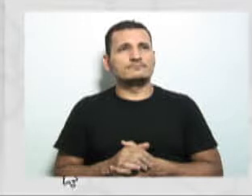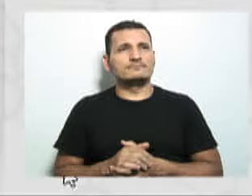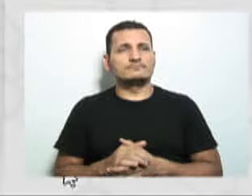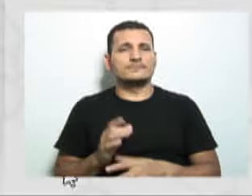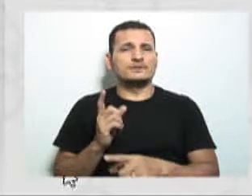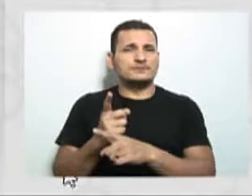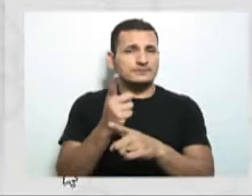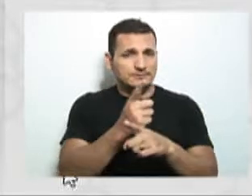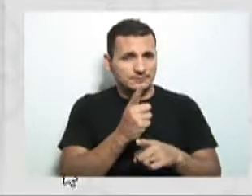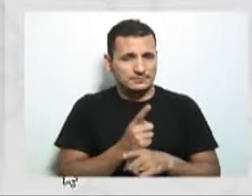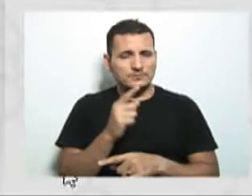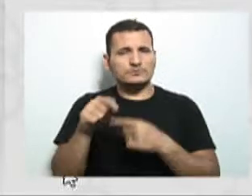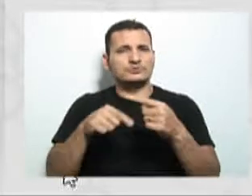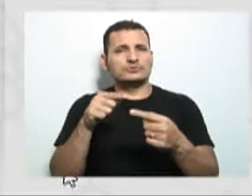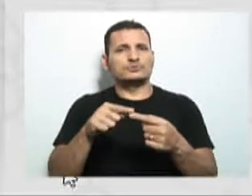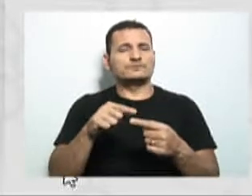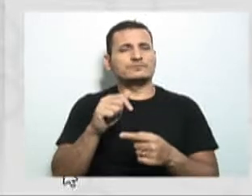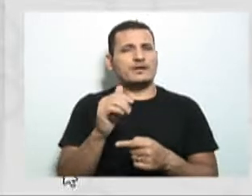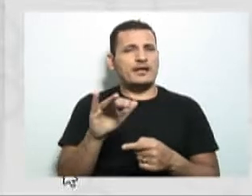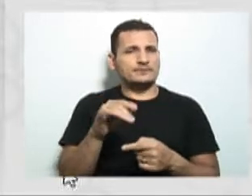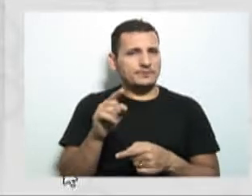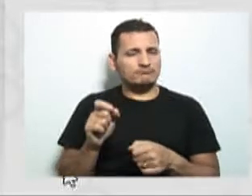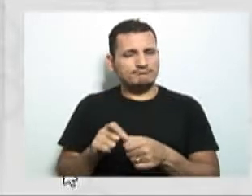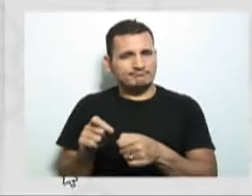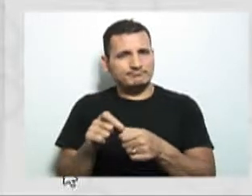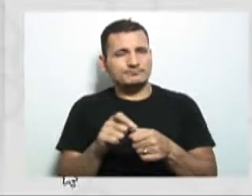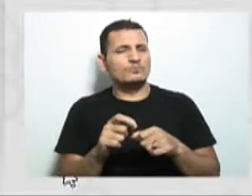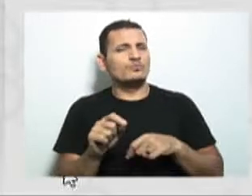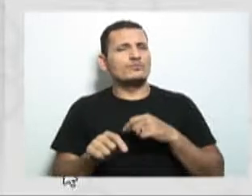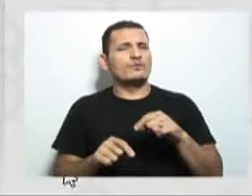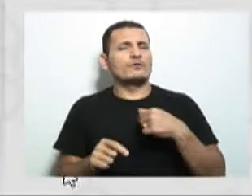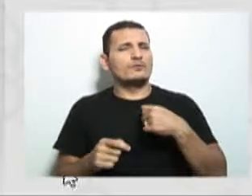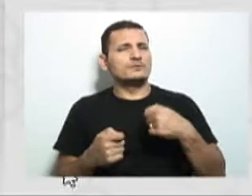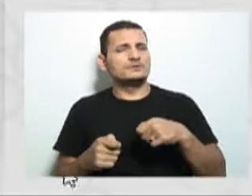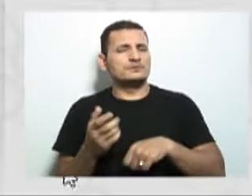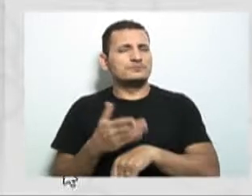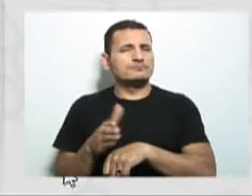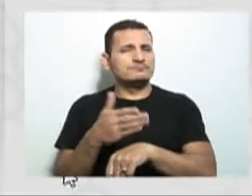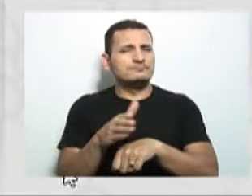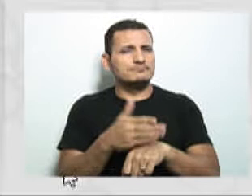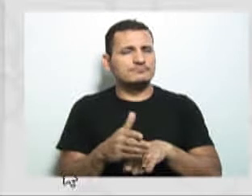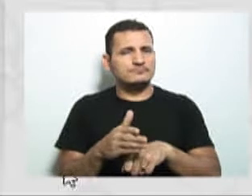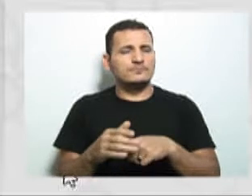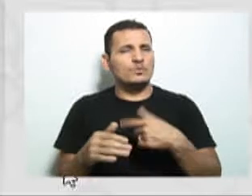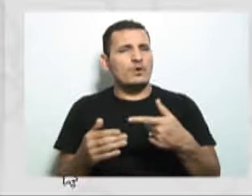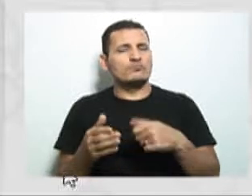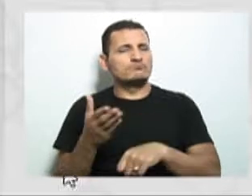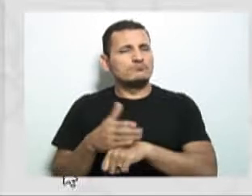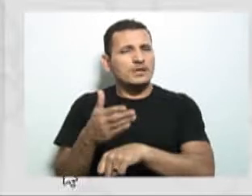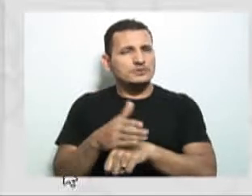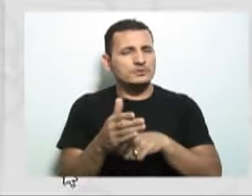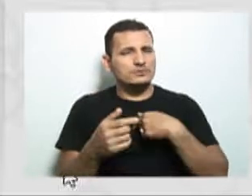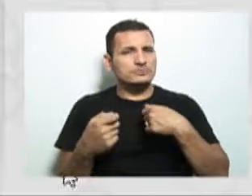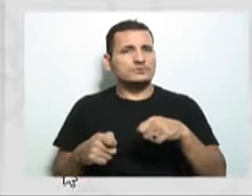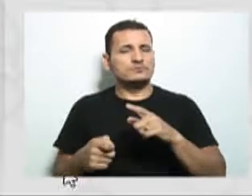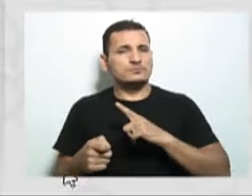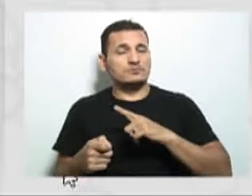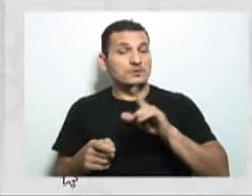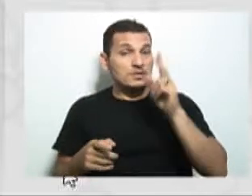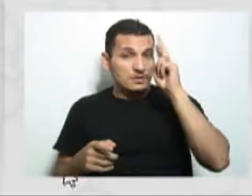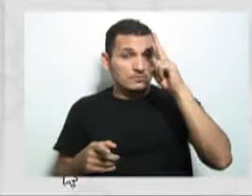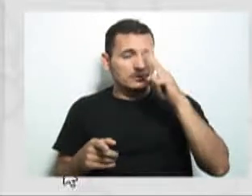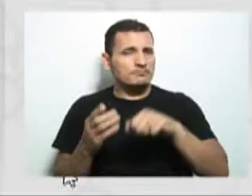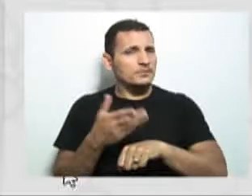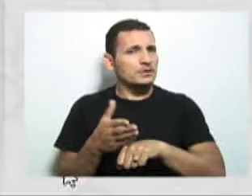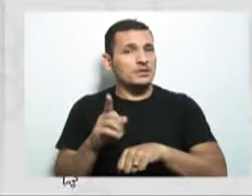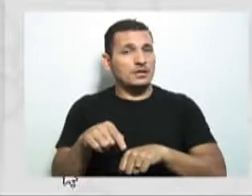Identifique os objetivos da ação, não é? O que eu preciso realmente fazer, não é? Quais as ações que eu preciso ter. Lembrando que essas ações são no